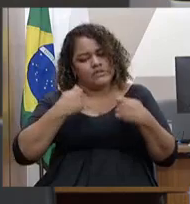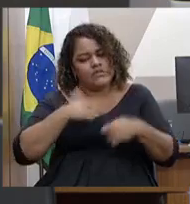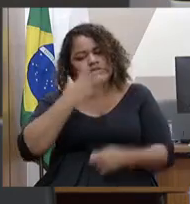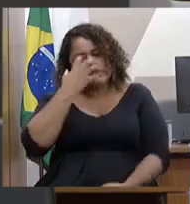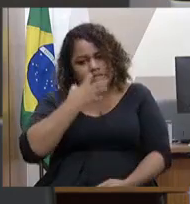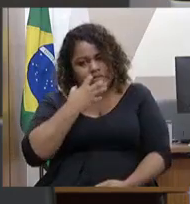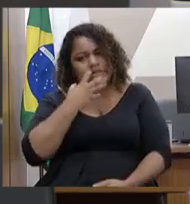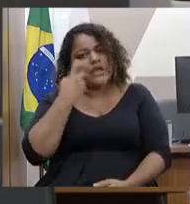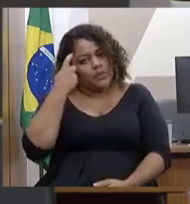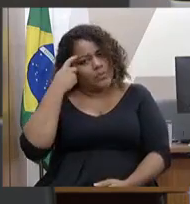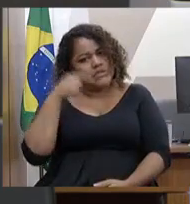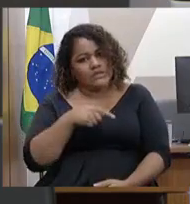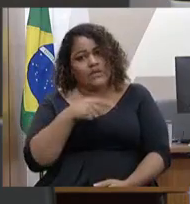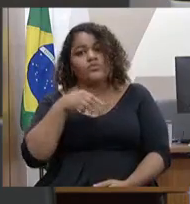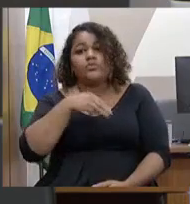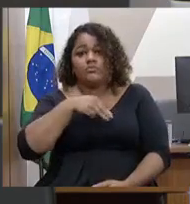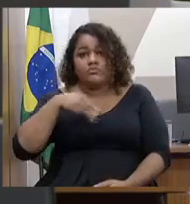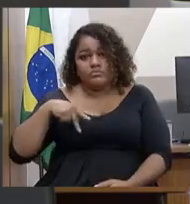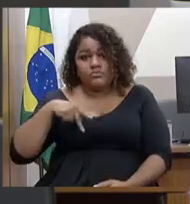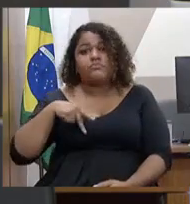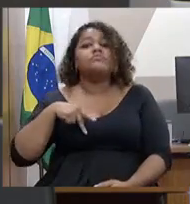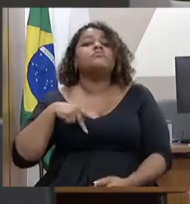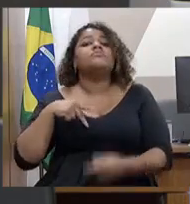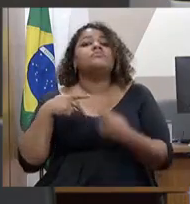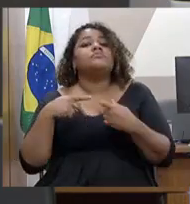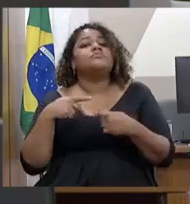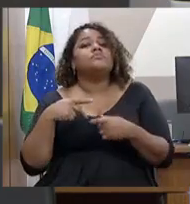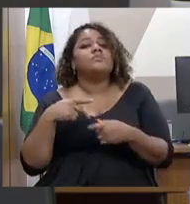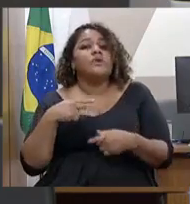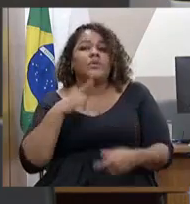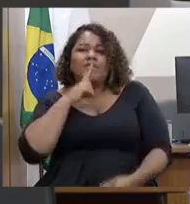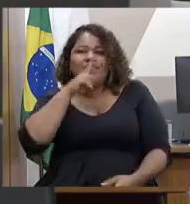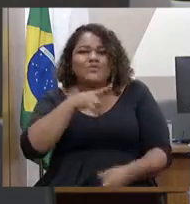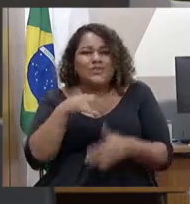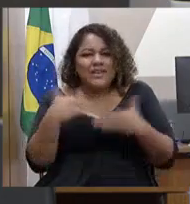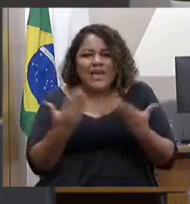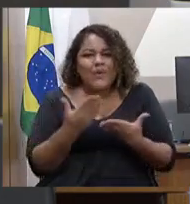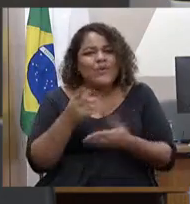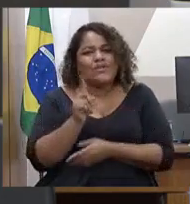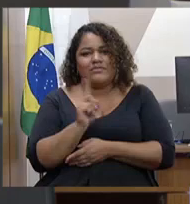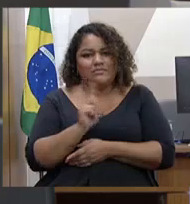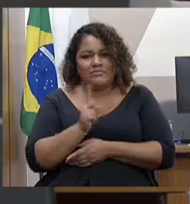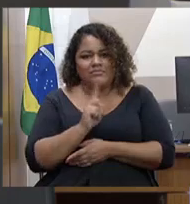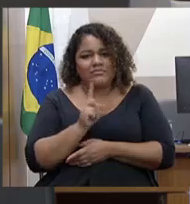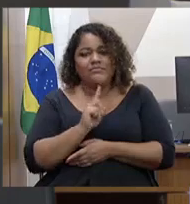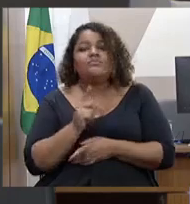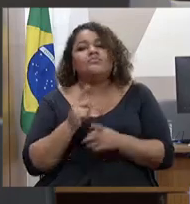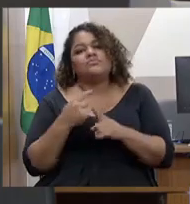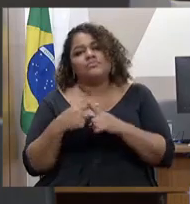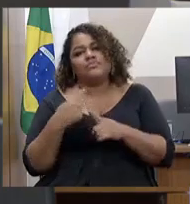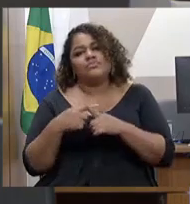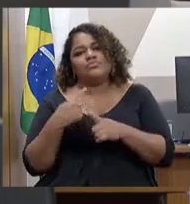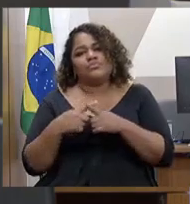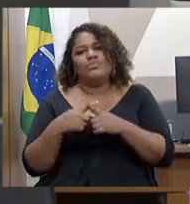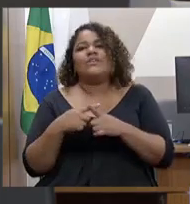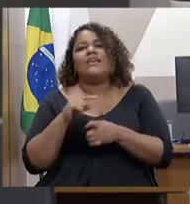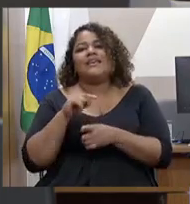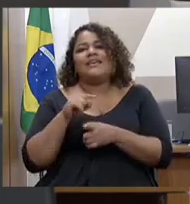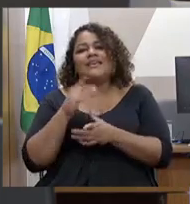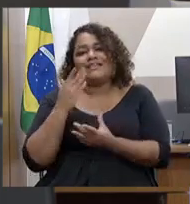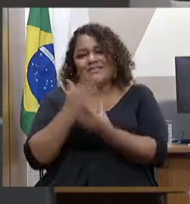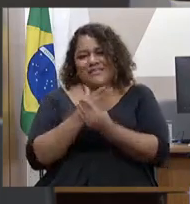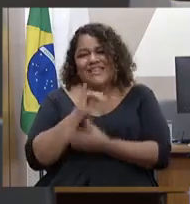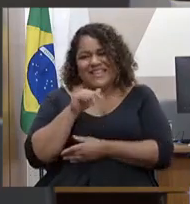é um ministério público eu consigo agora responder a senhoras em relação a eventual inquérito porque a minha hoje eu estou